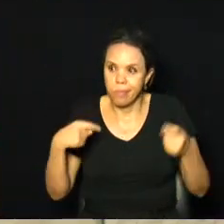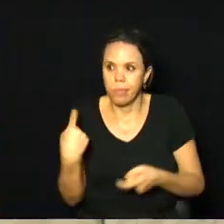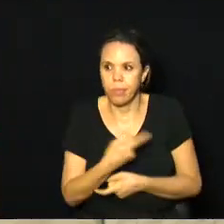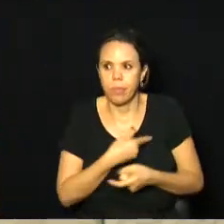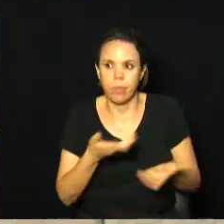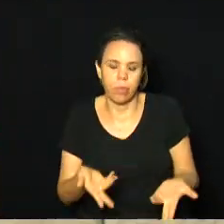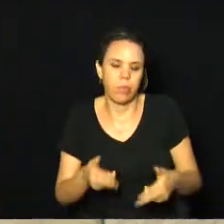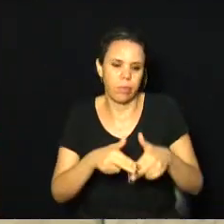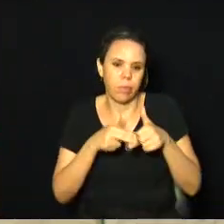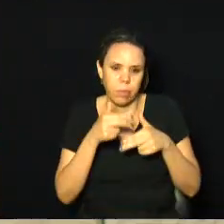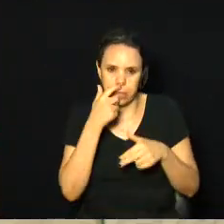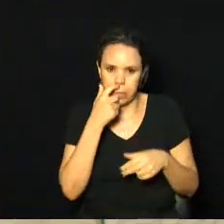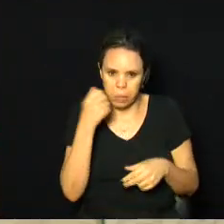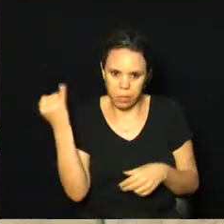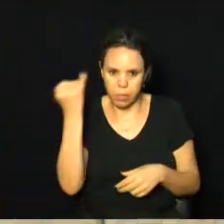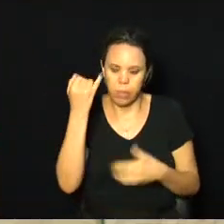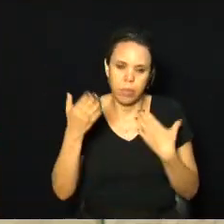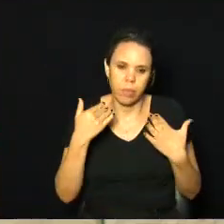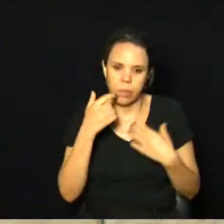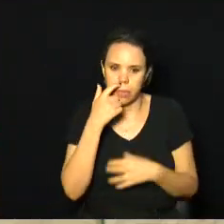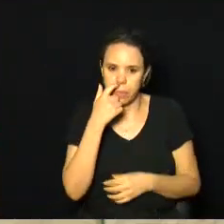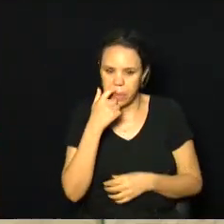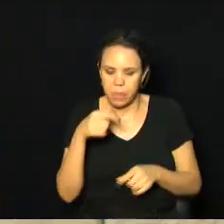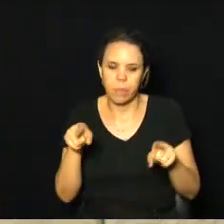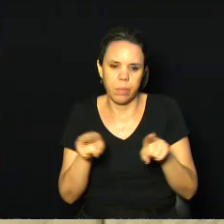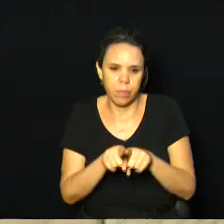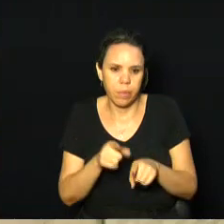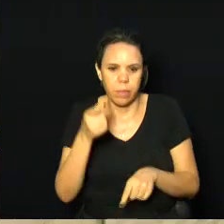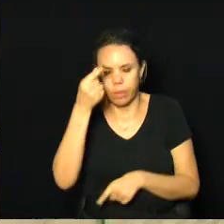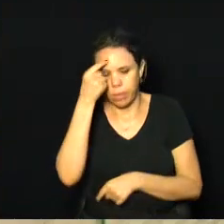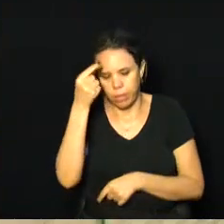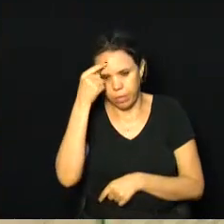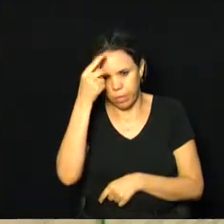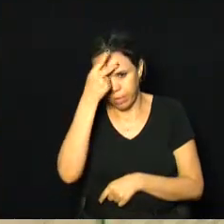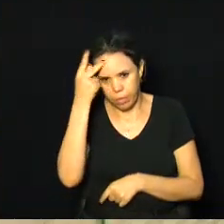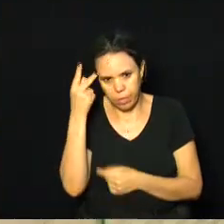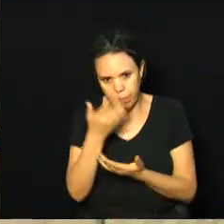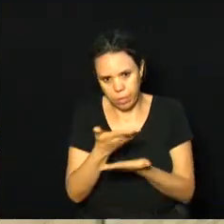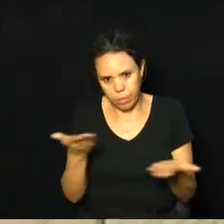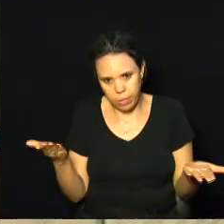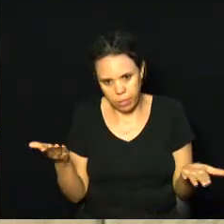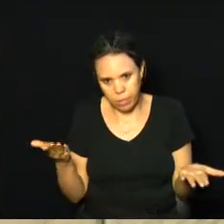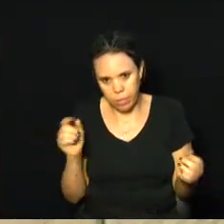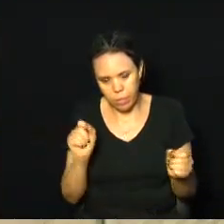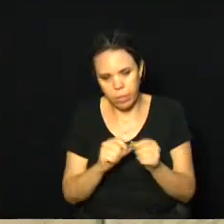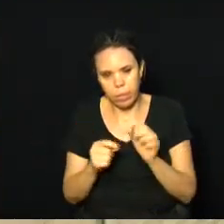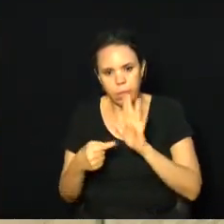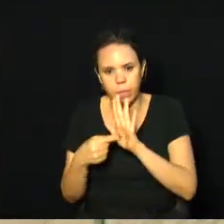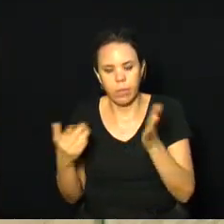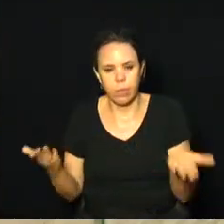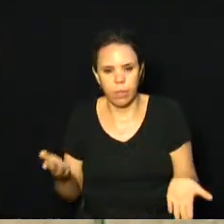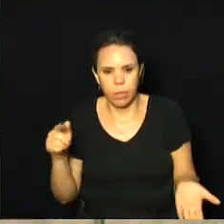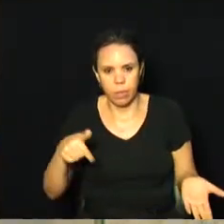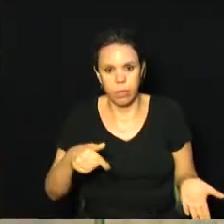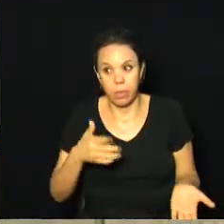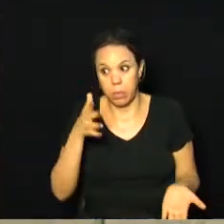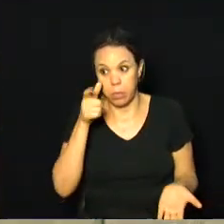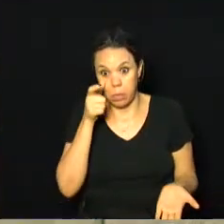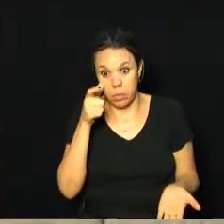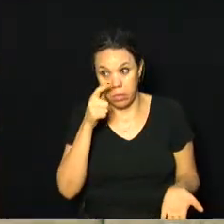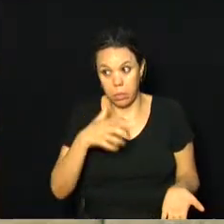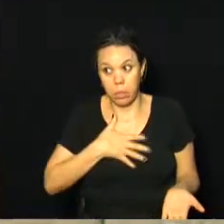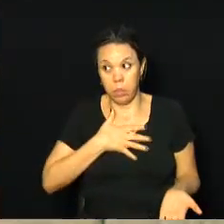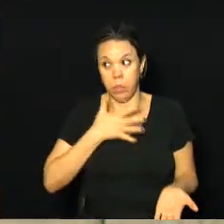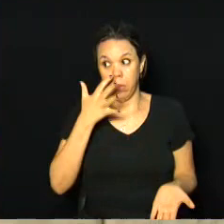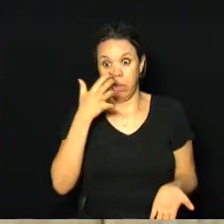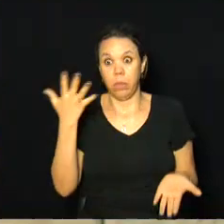Por isso, a importância do debate, para também conscientizar a nossa população. E o que foi apresentado hoje surpreendeu, assustou